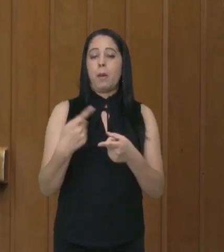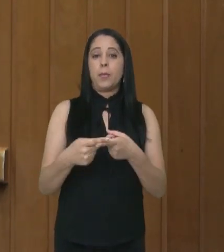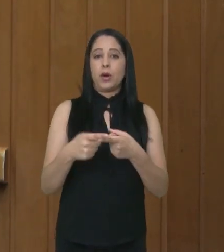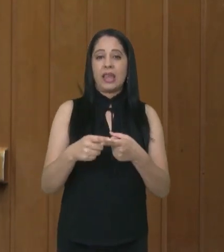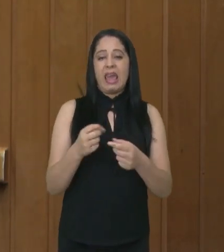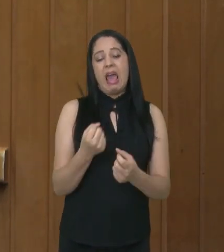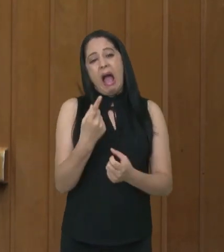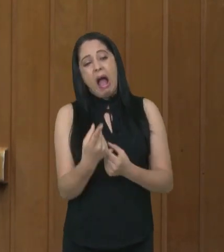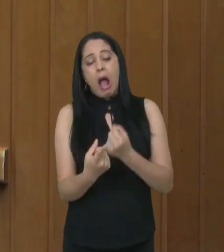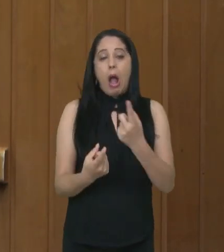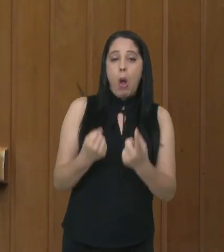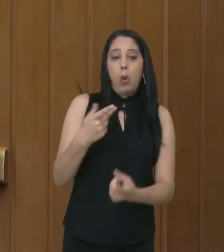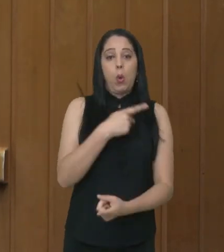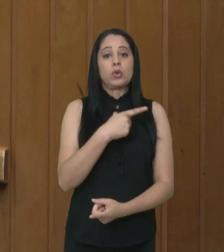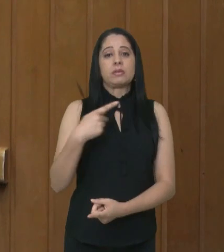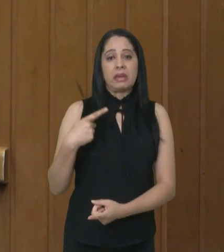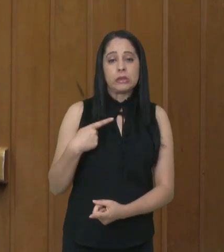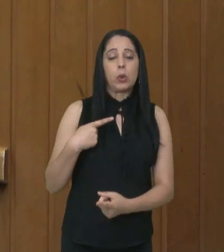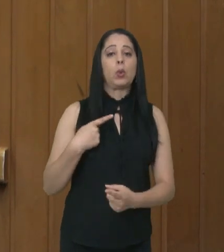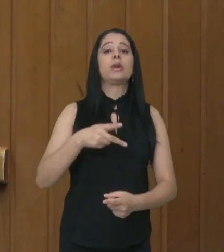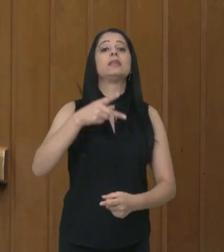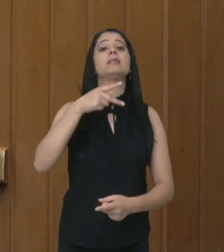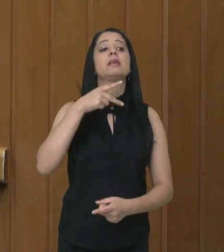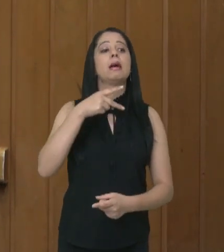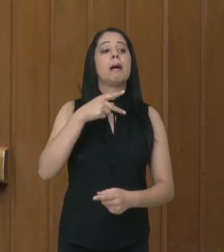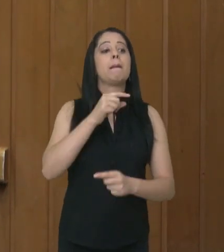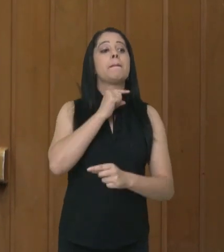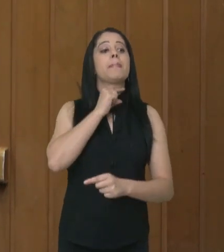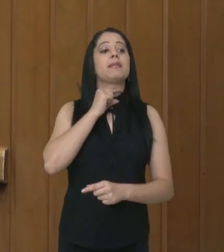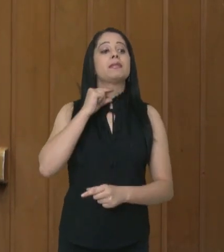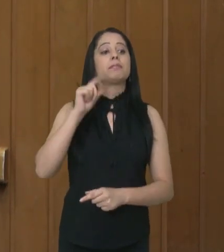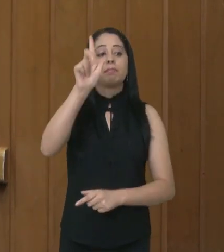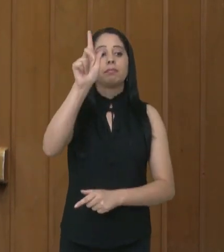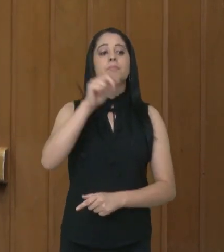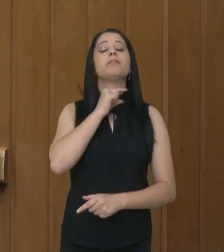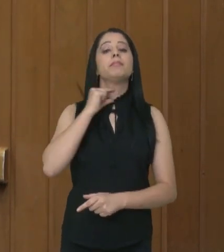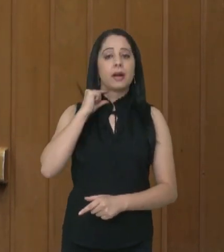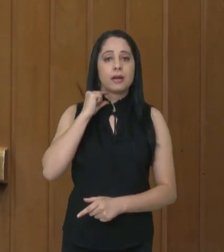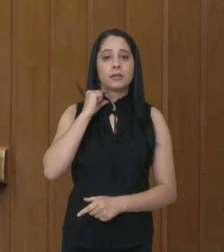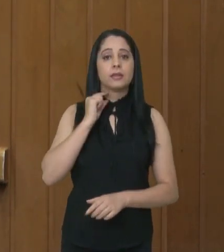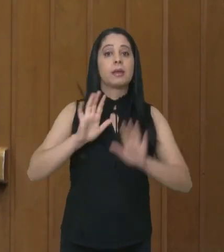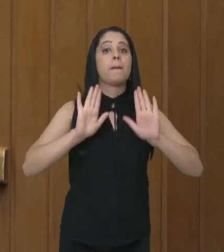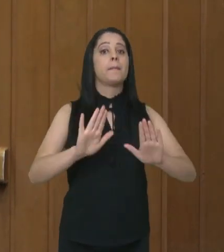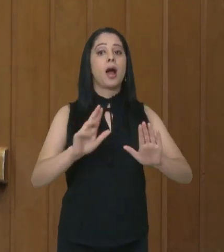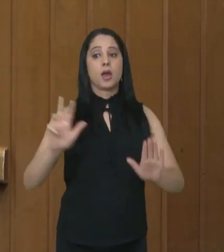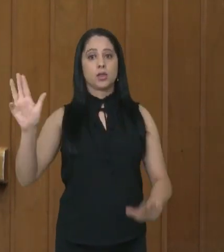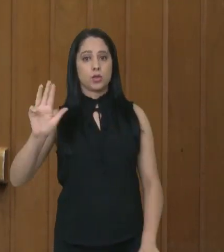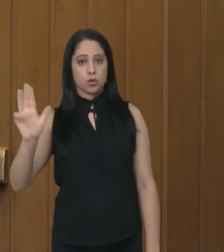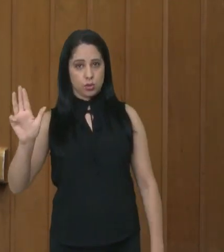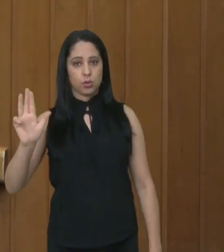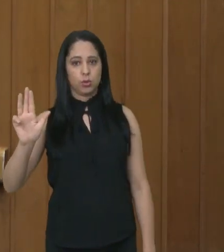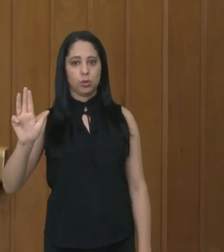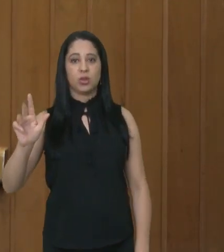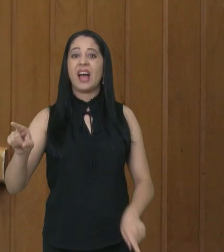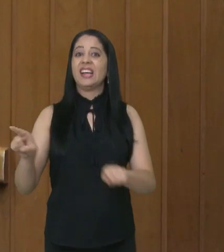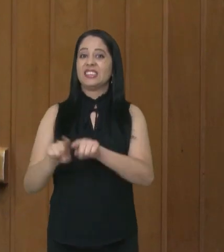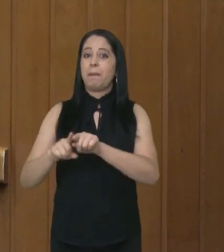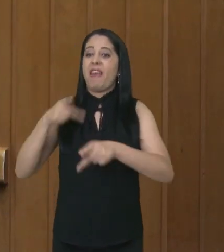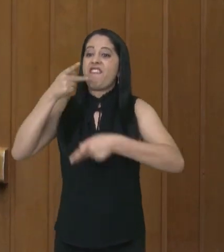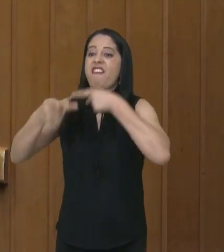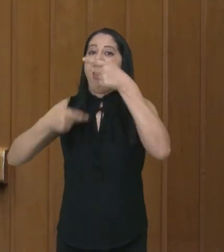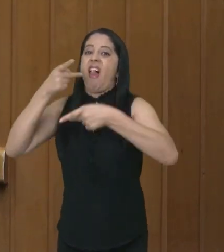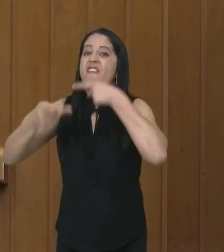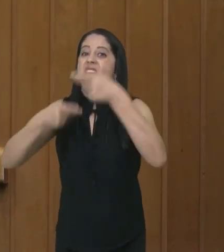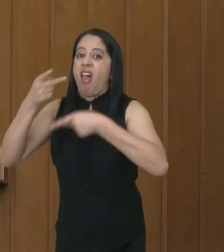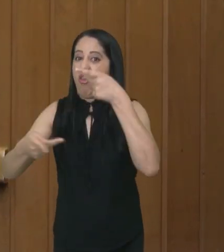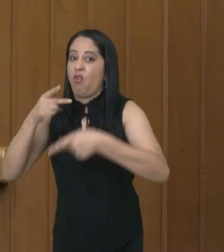pastores, padres, mas o Lula, ele teve muitas falas infelizes. E uma